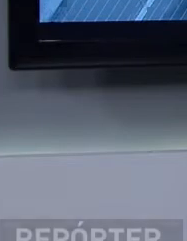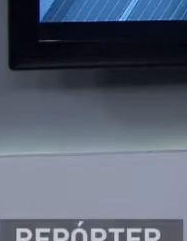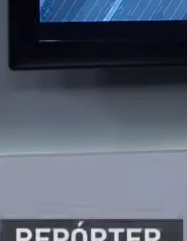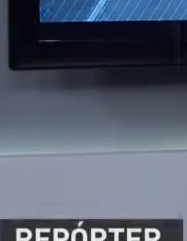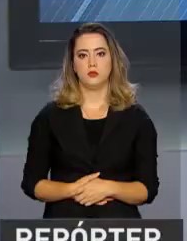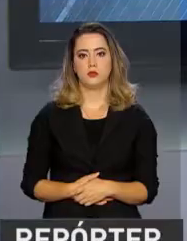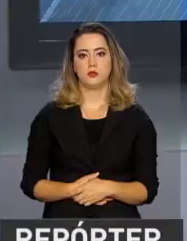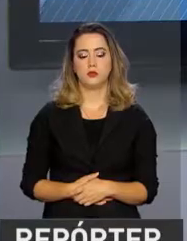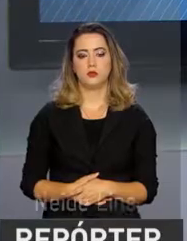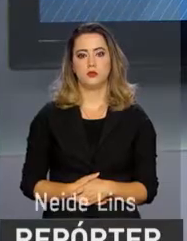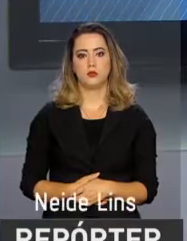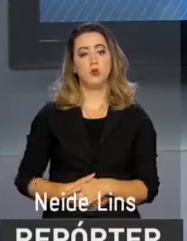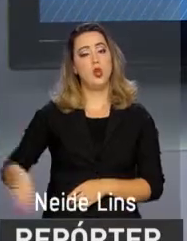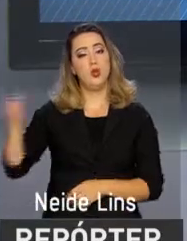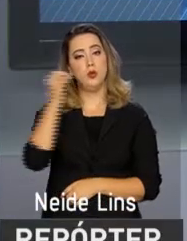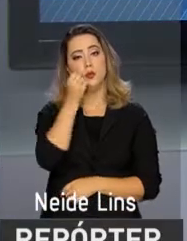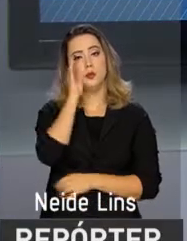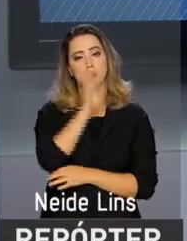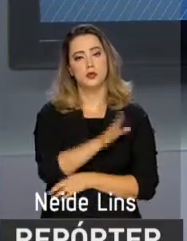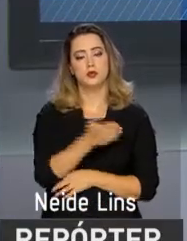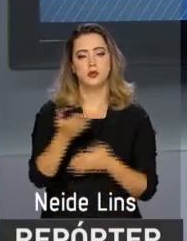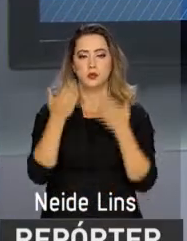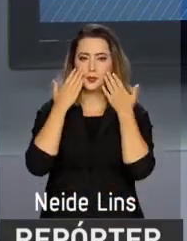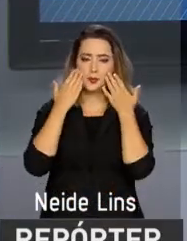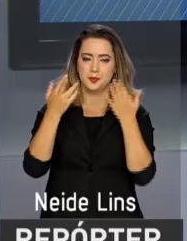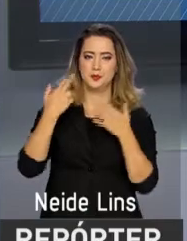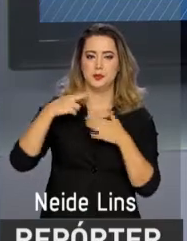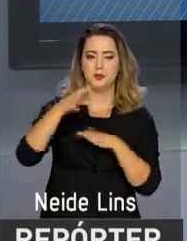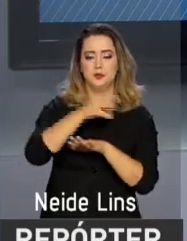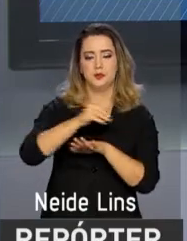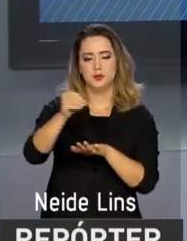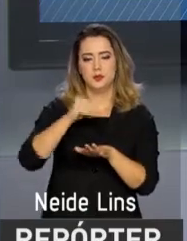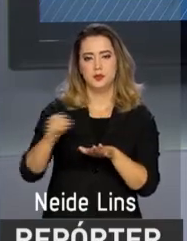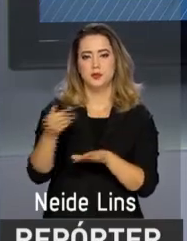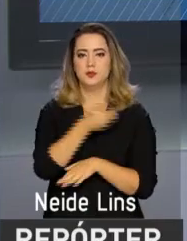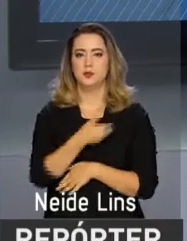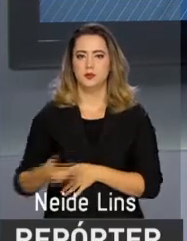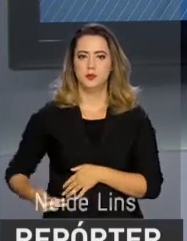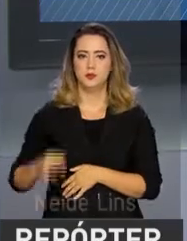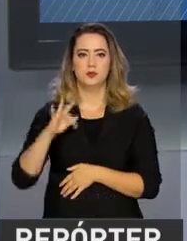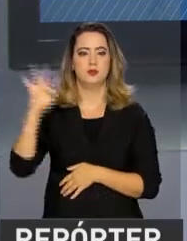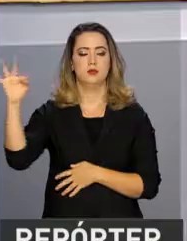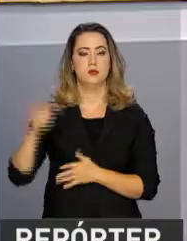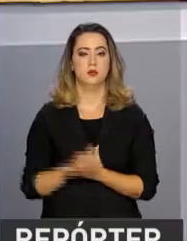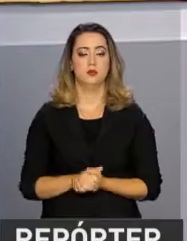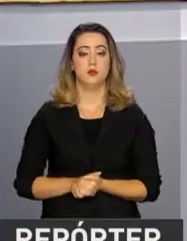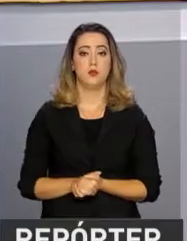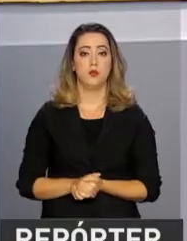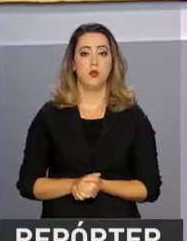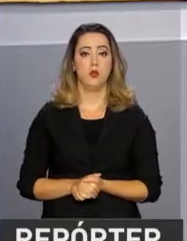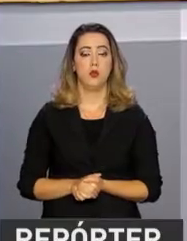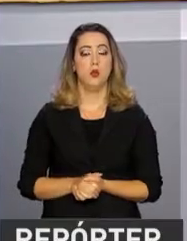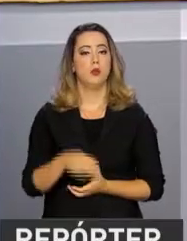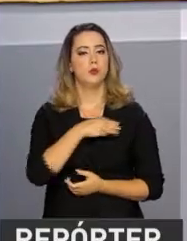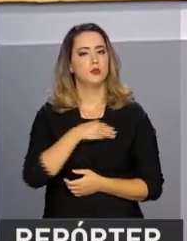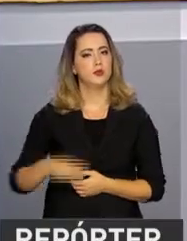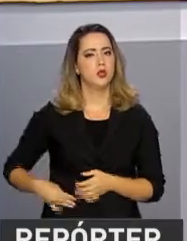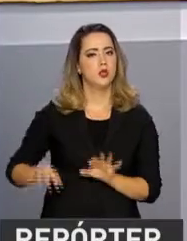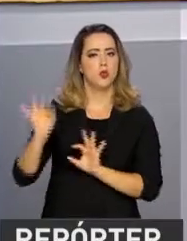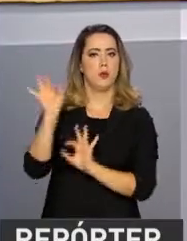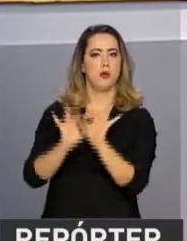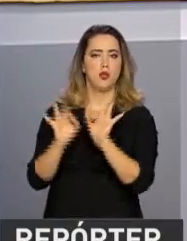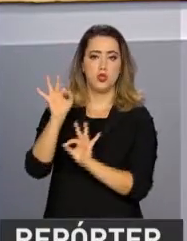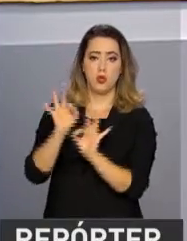olá boa tarde começa agora o repórter nbr com as notícias do governo federal o ministro do planejamento de